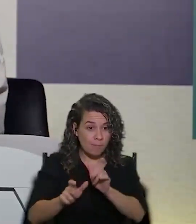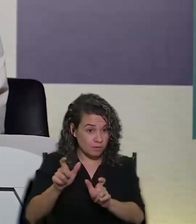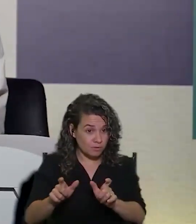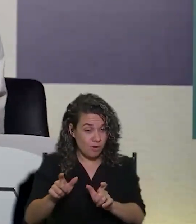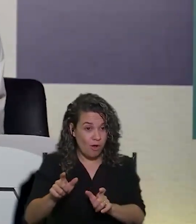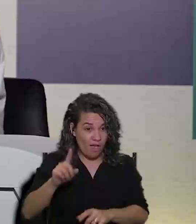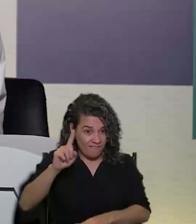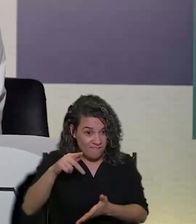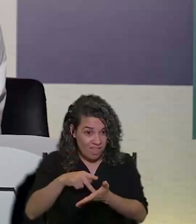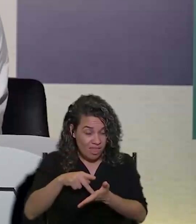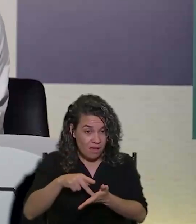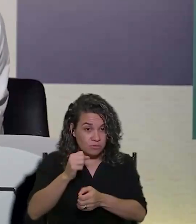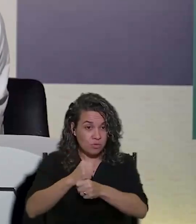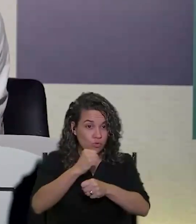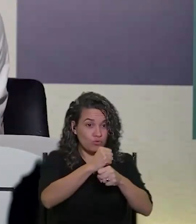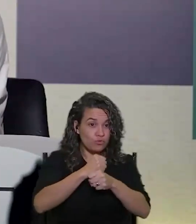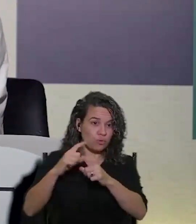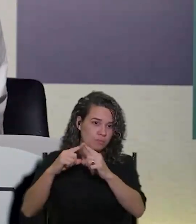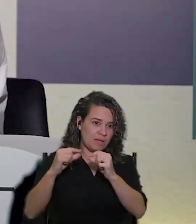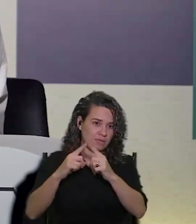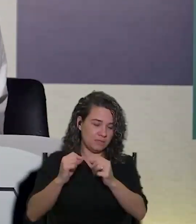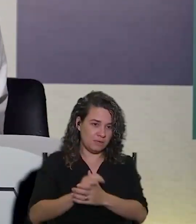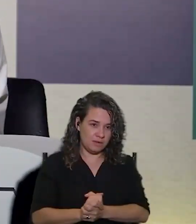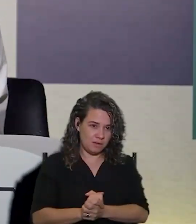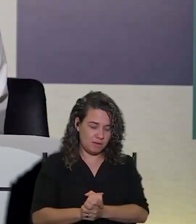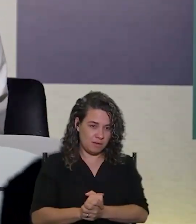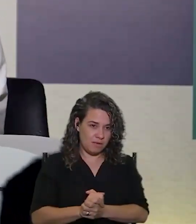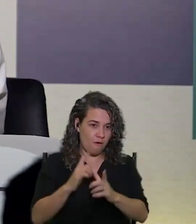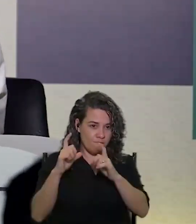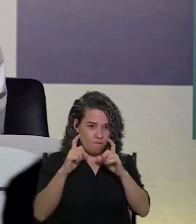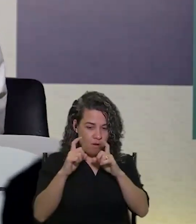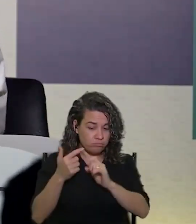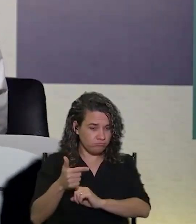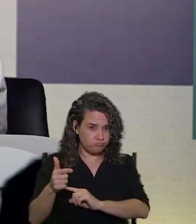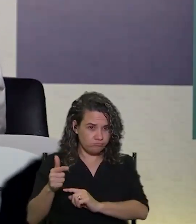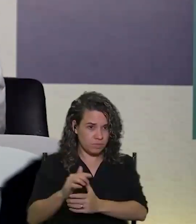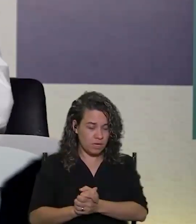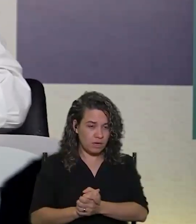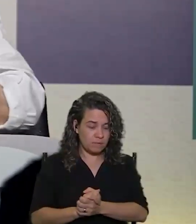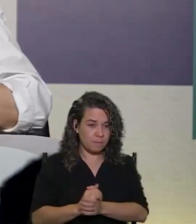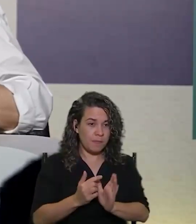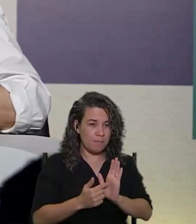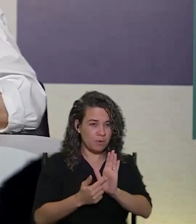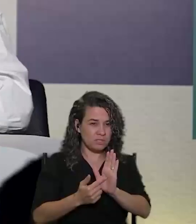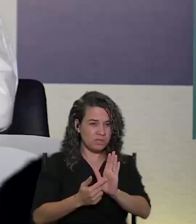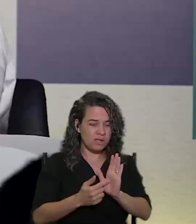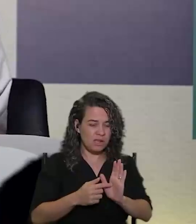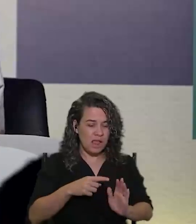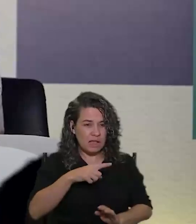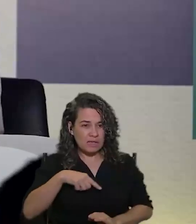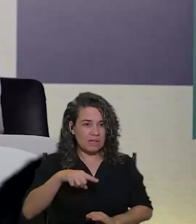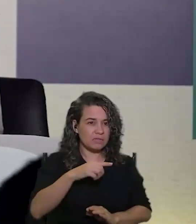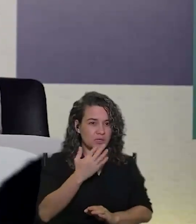satélites, né? Então, Brasília, ela, na minha opinião, aquela branquitude dos mármores de Brasília, na